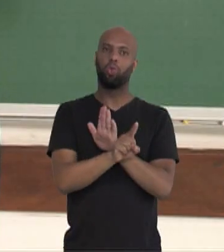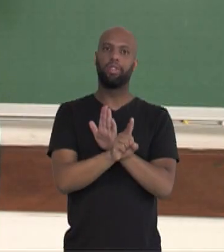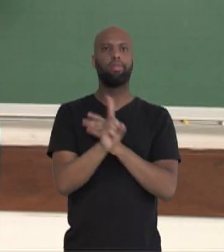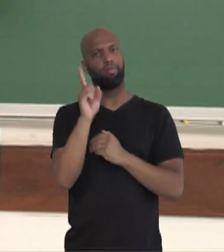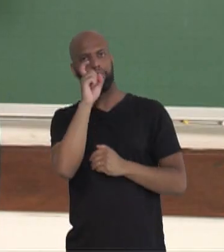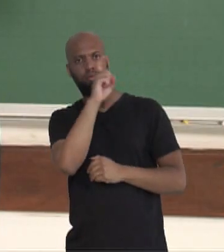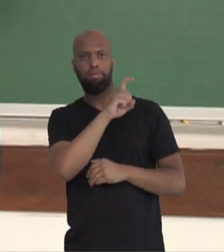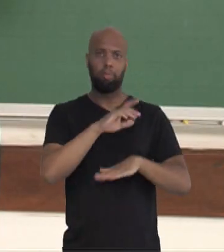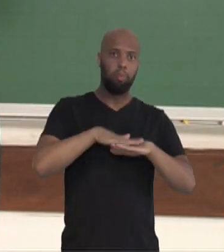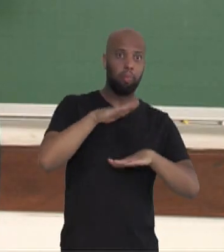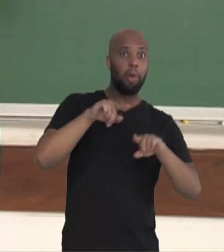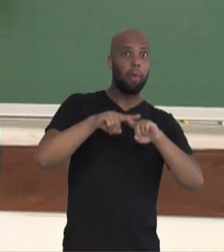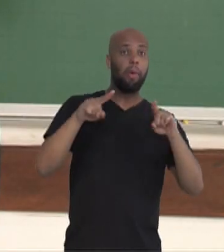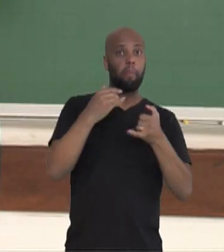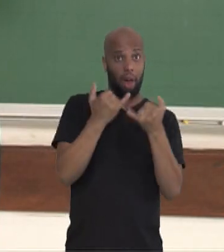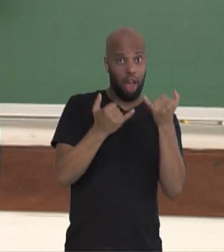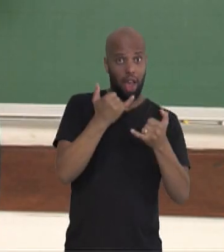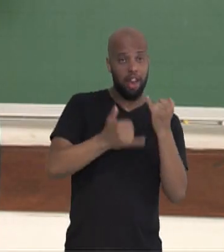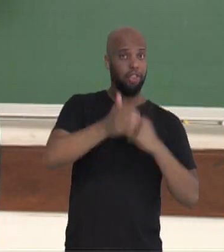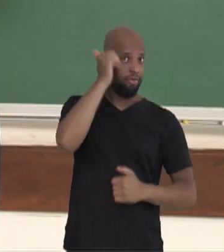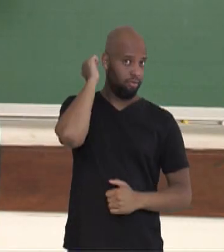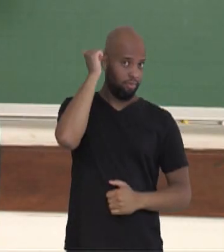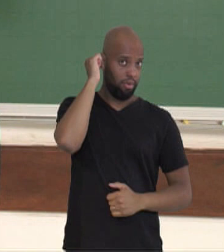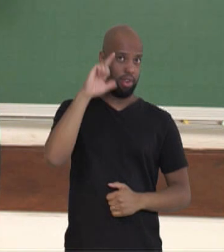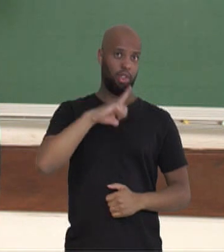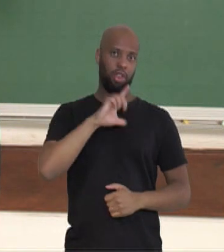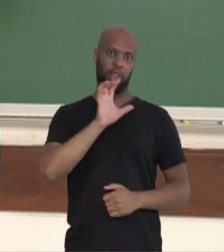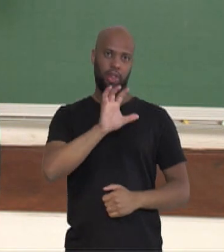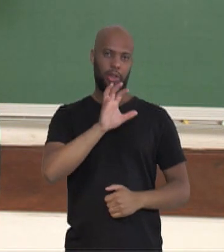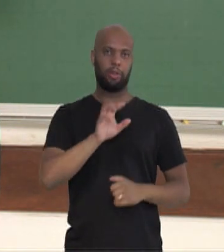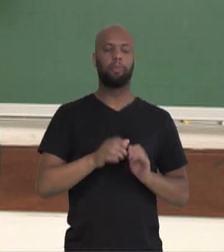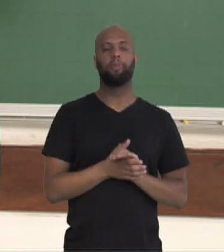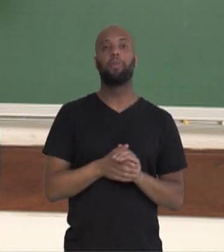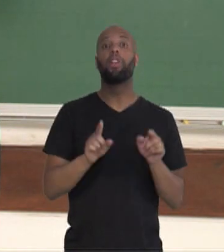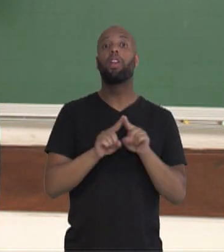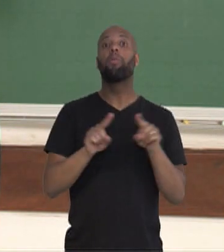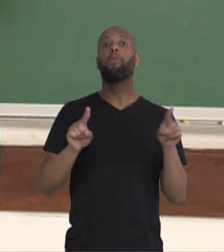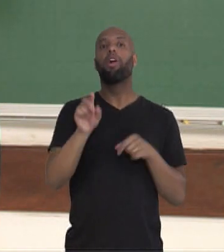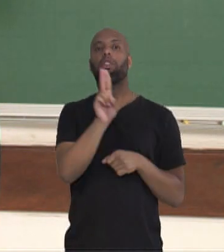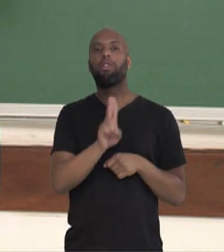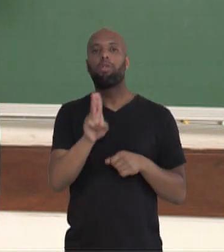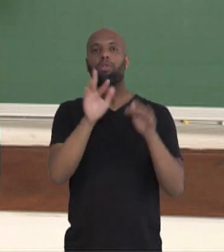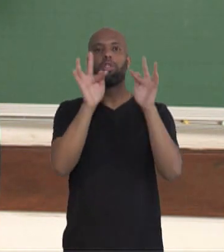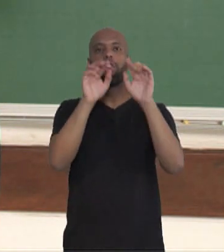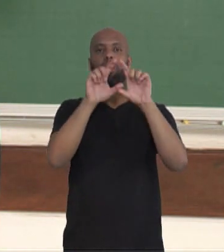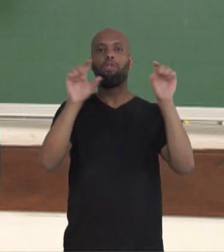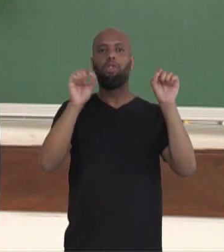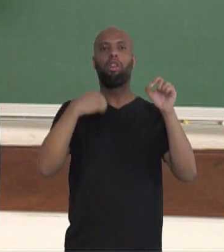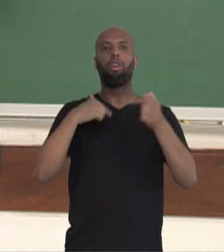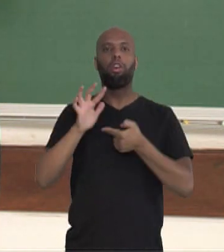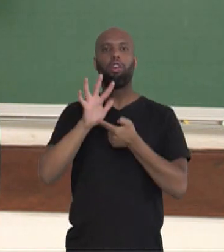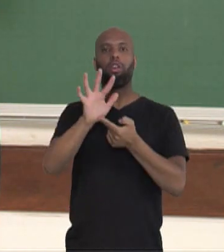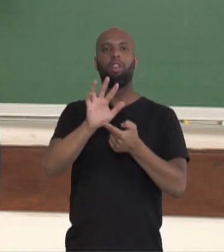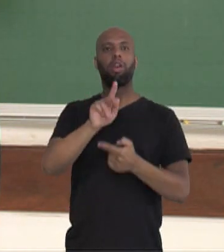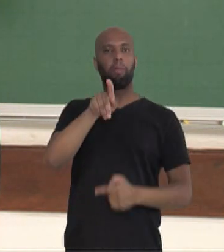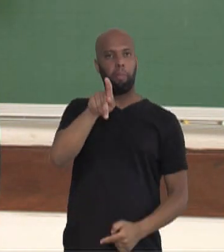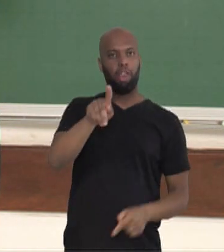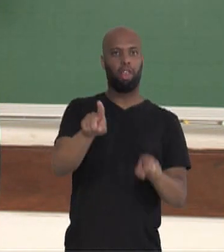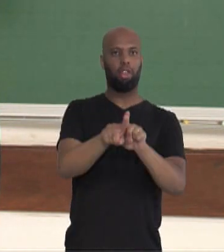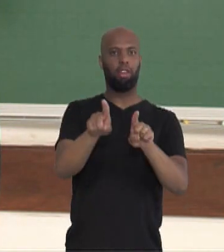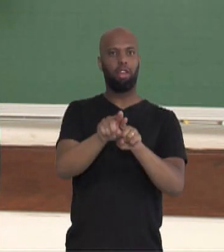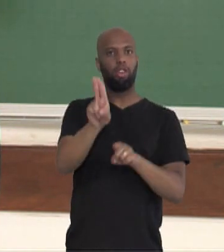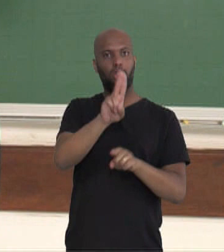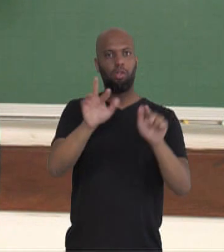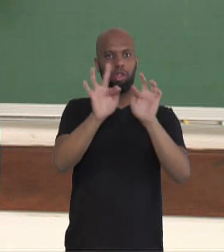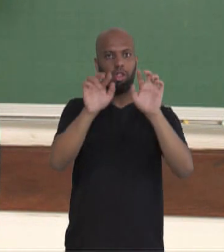é uma questão muito parecida com questão que aparece no vestibular, tá certo? Mas usando as fórmulas que a gente descreveu do período, usando a